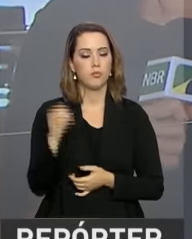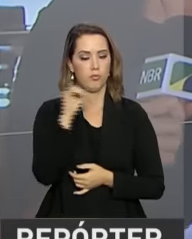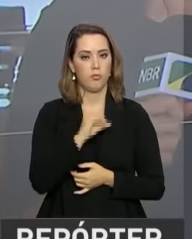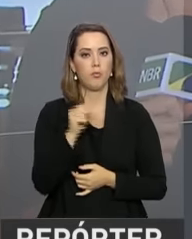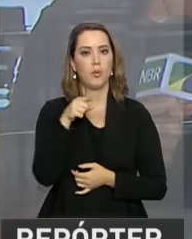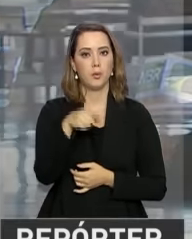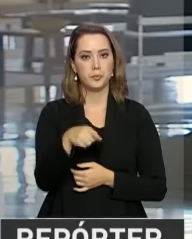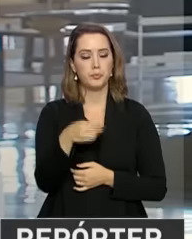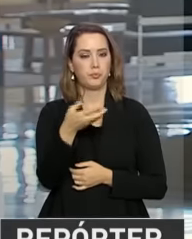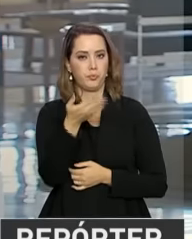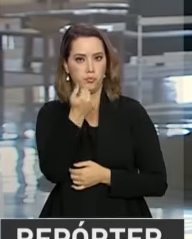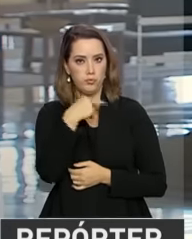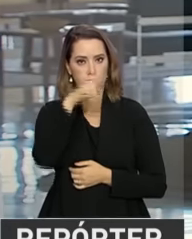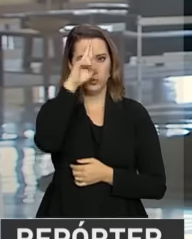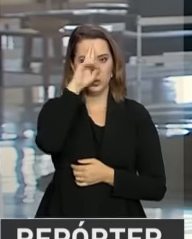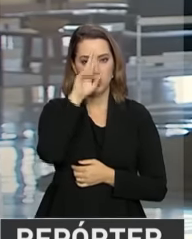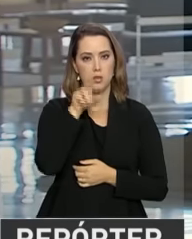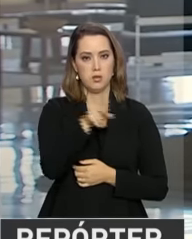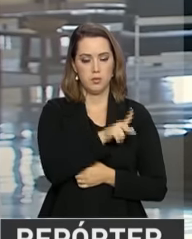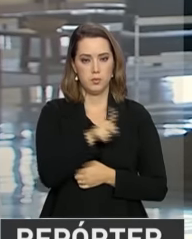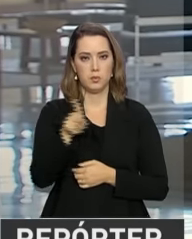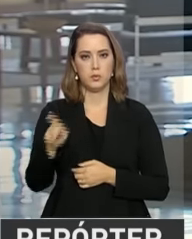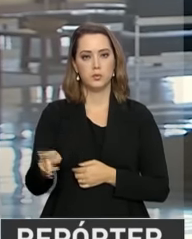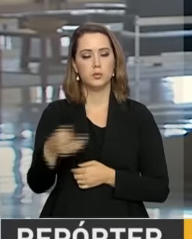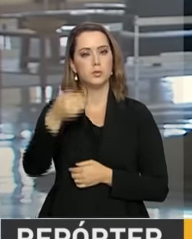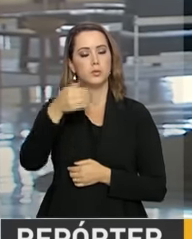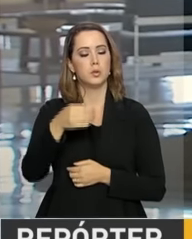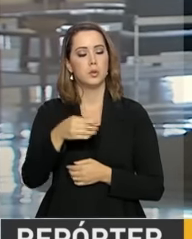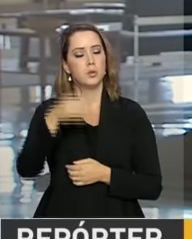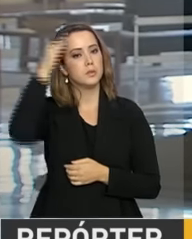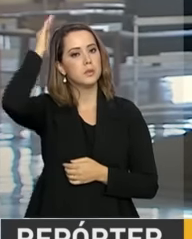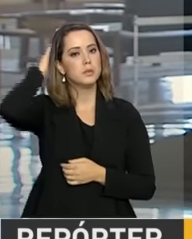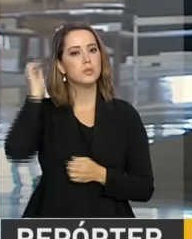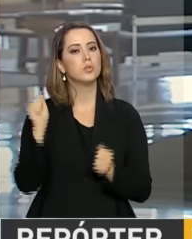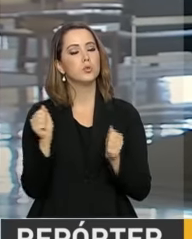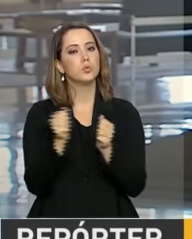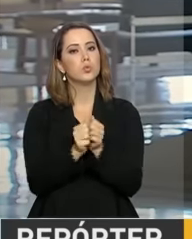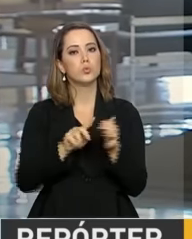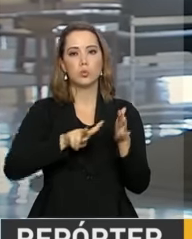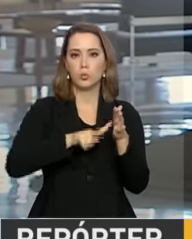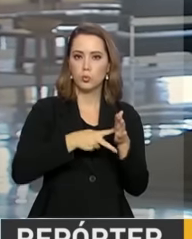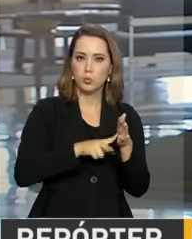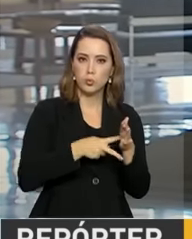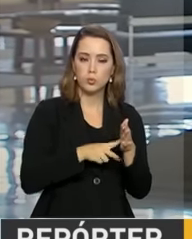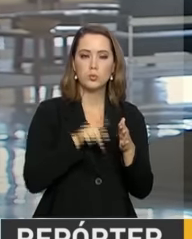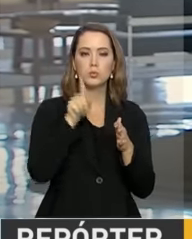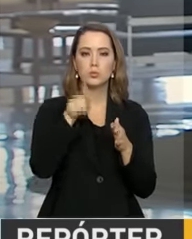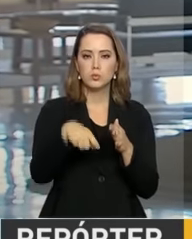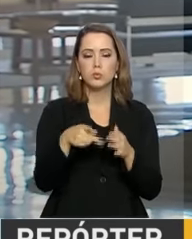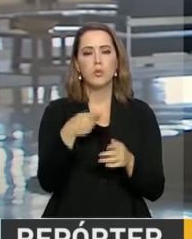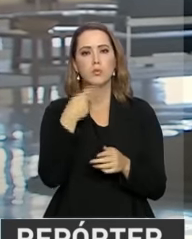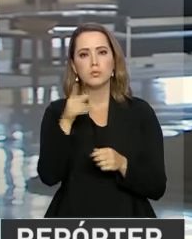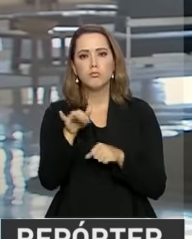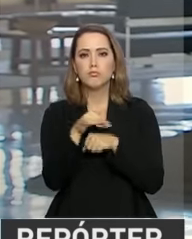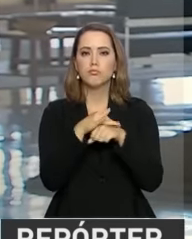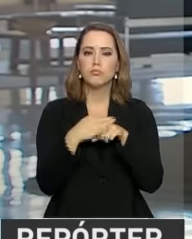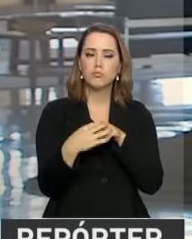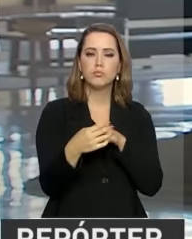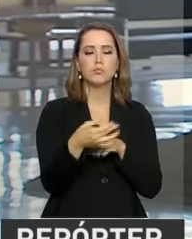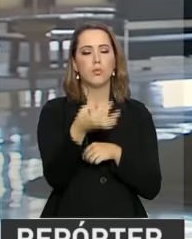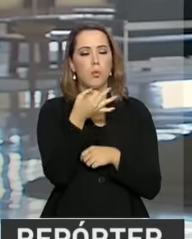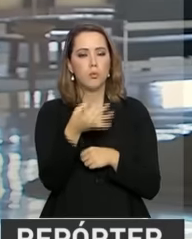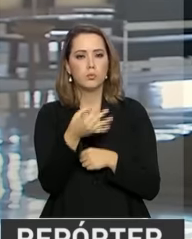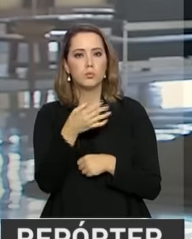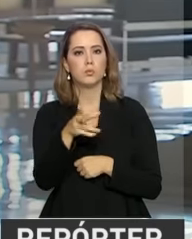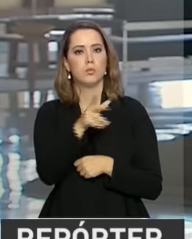Dan nesse almoço do presidente ício Michel Temer com as centrais sindicais o principal tema a ser debatido é a Previdência